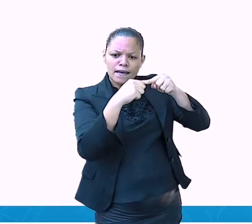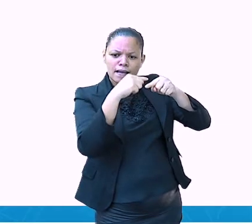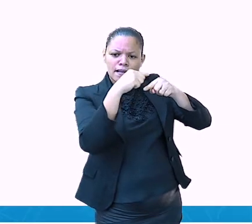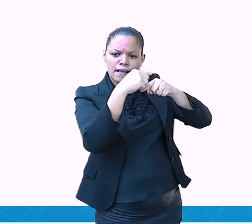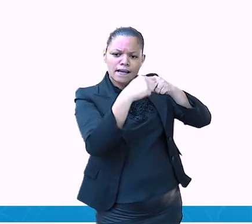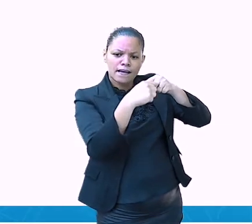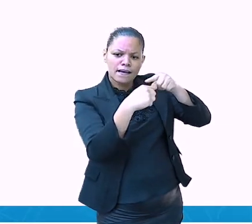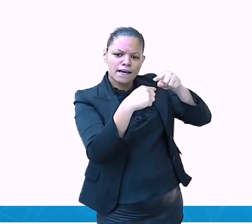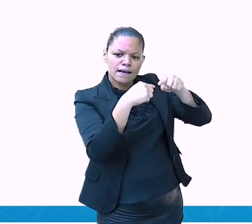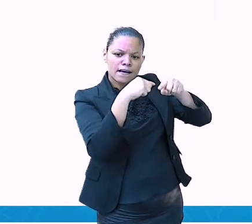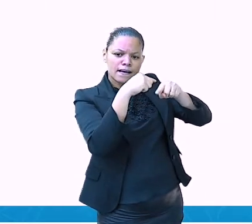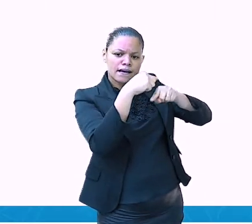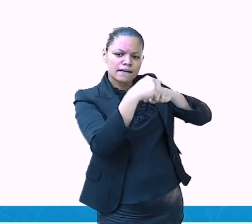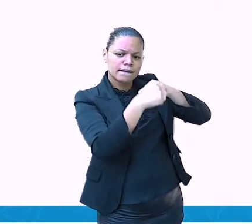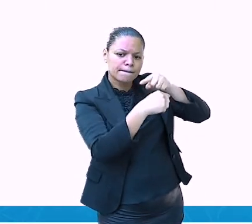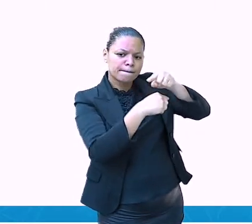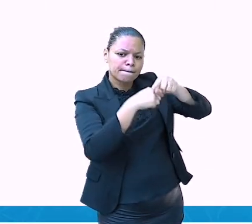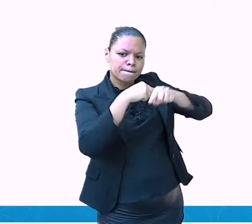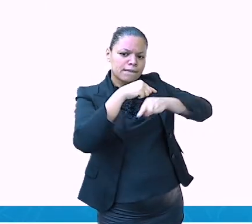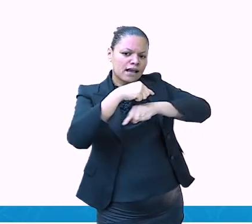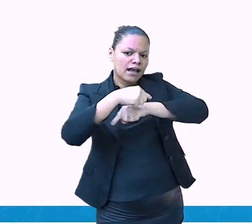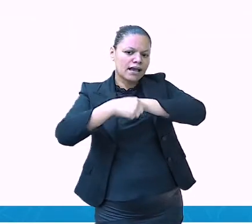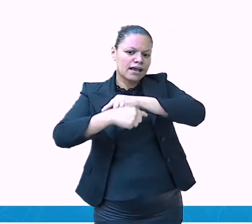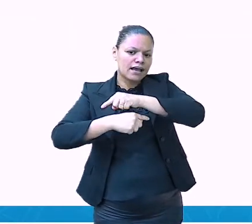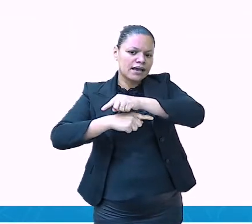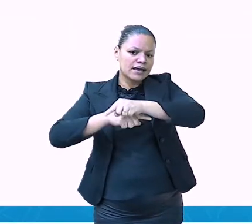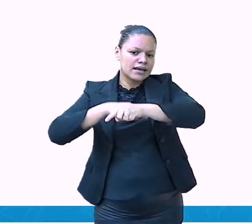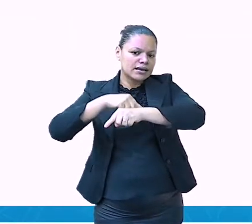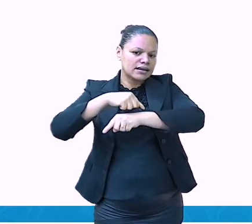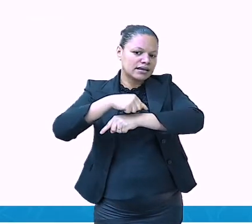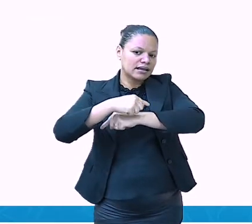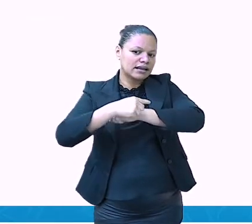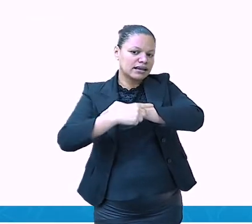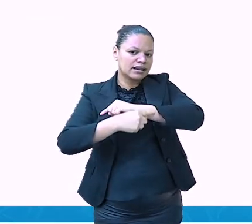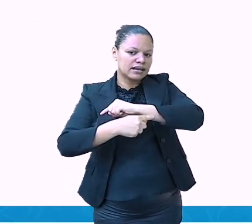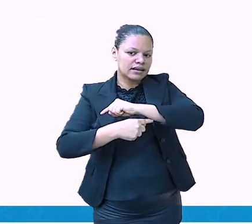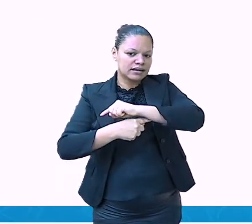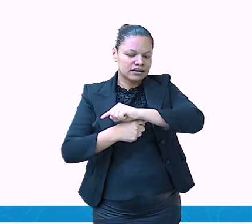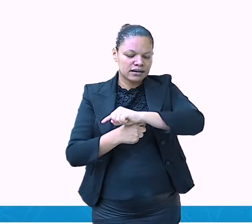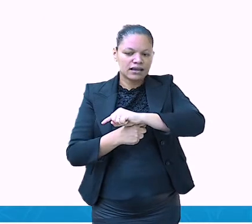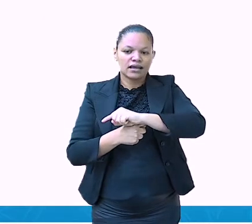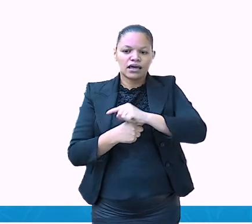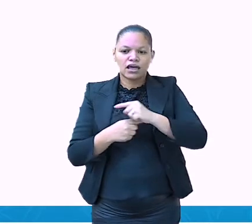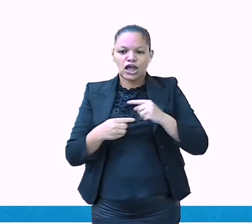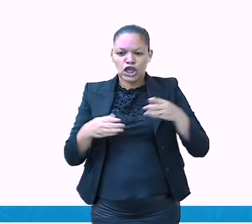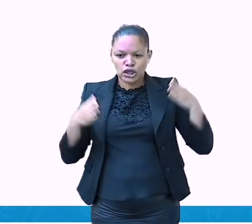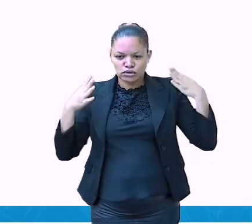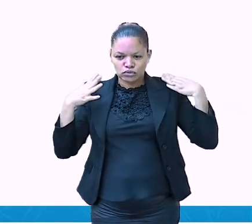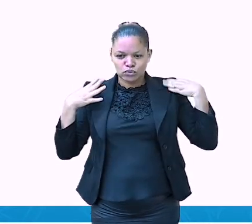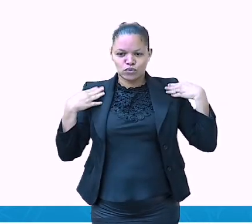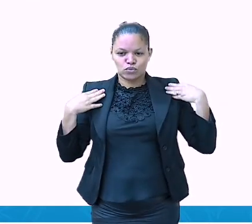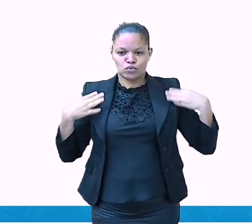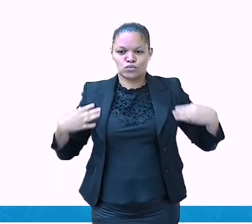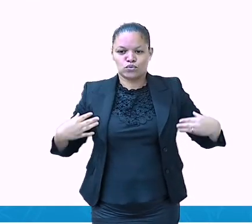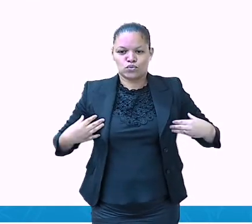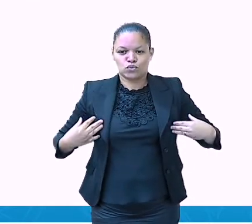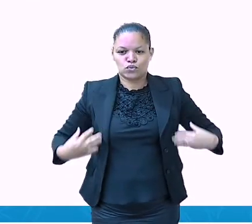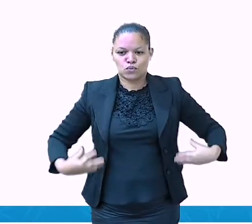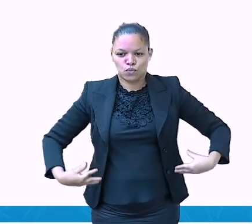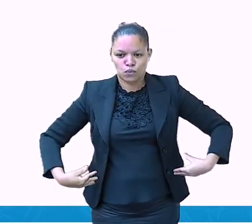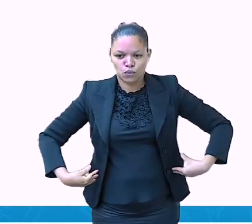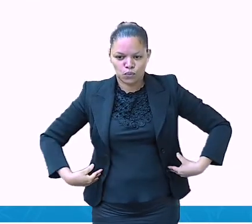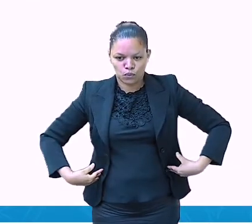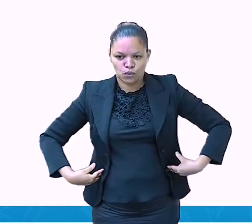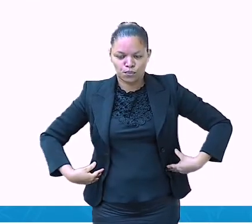anéis são anéis musculares, pequenos músculos que fazem com que eles se